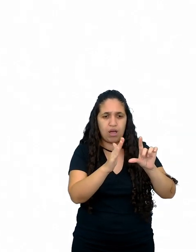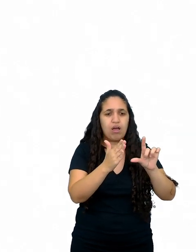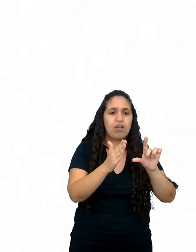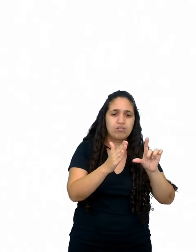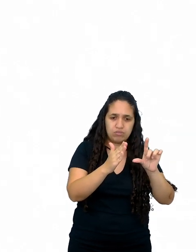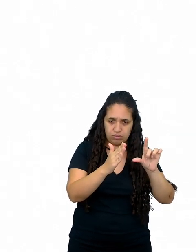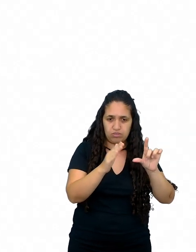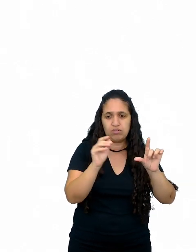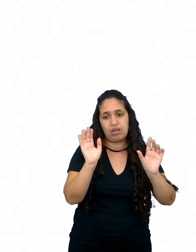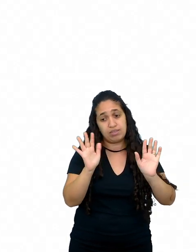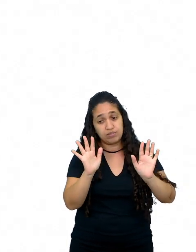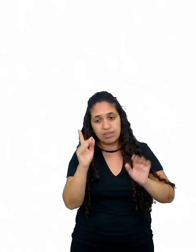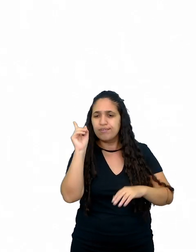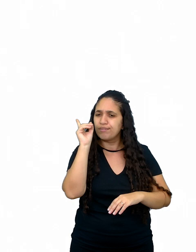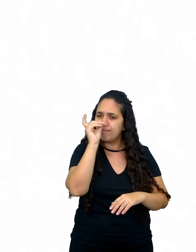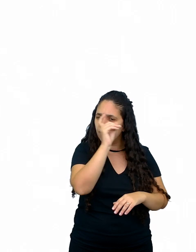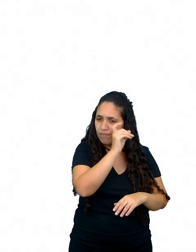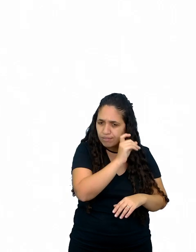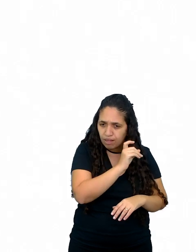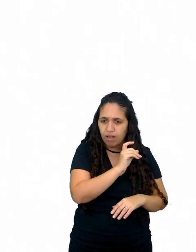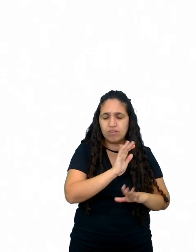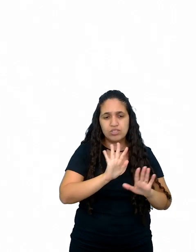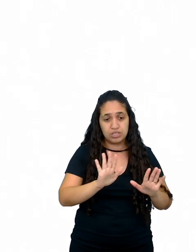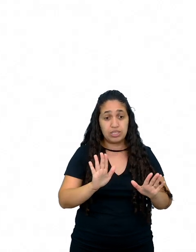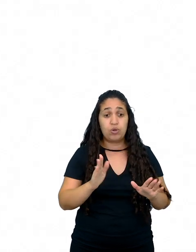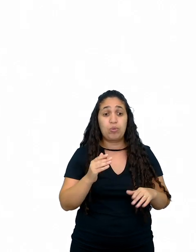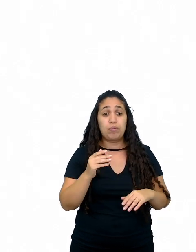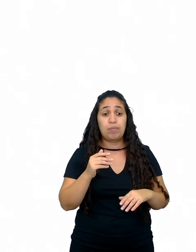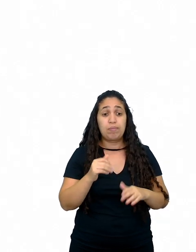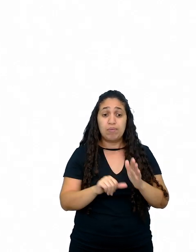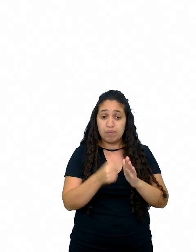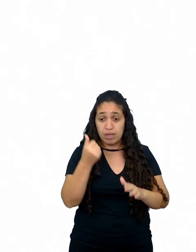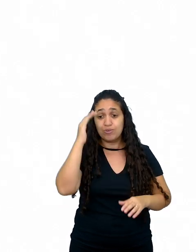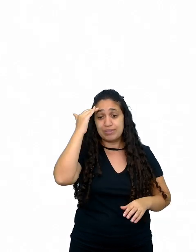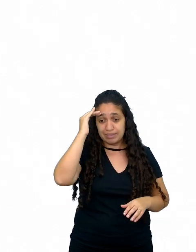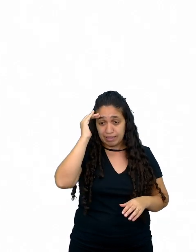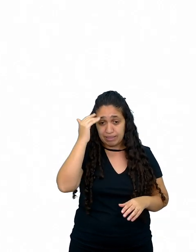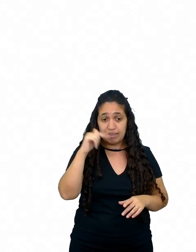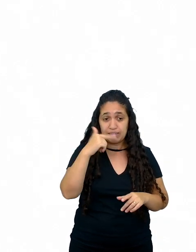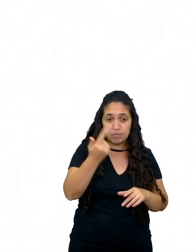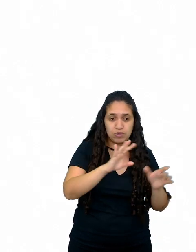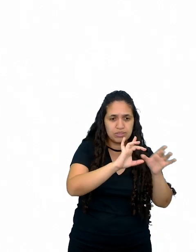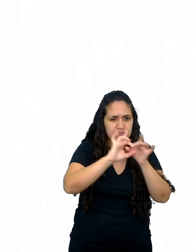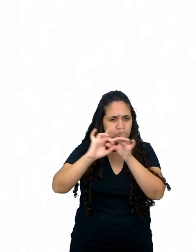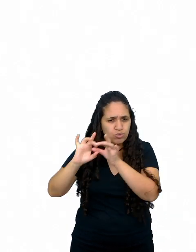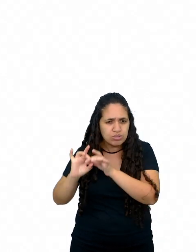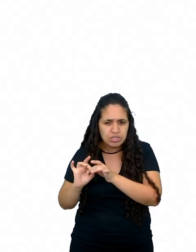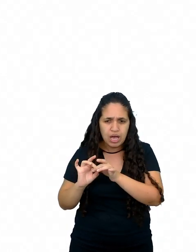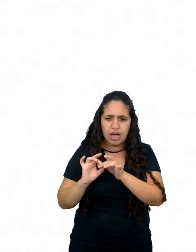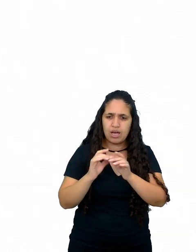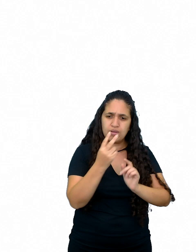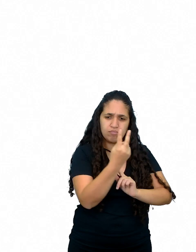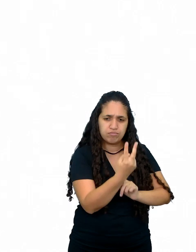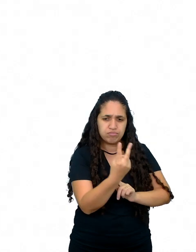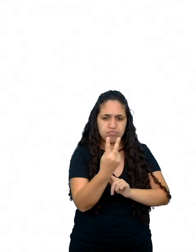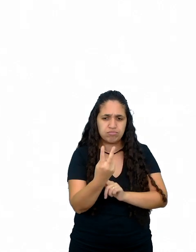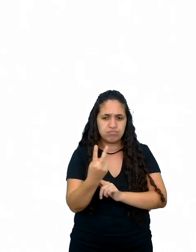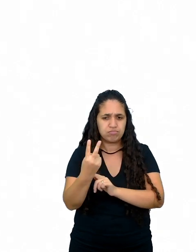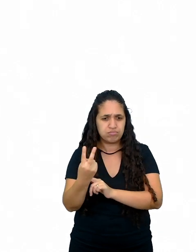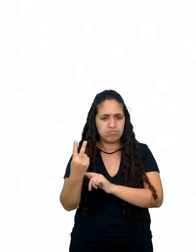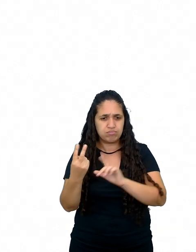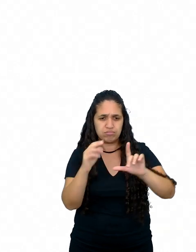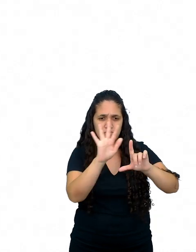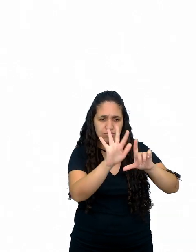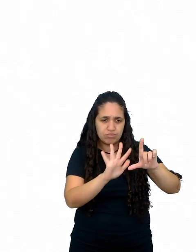mais dificuldade para conseguir fazer. Associar pares ordenados de números a pontos no plano